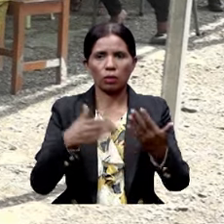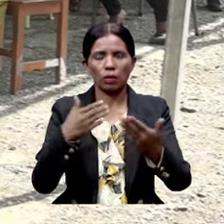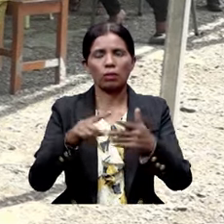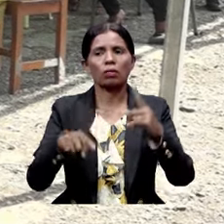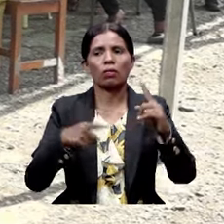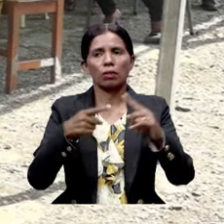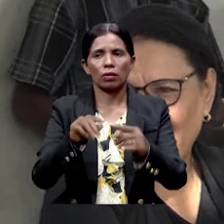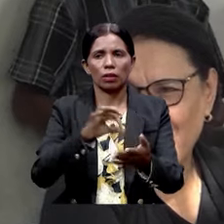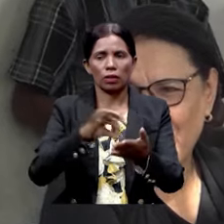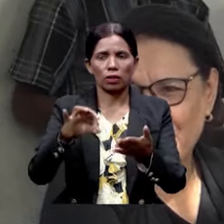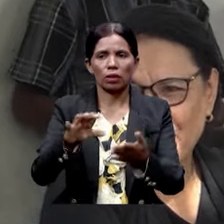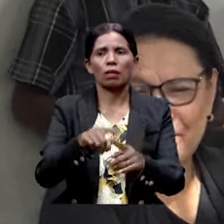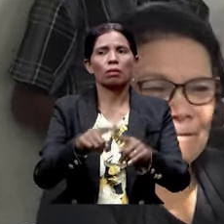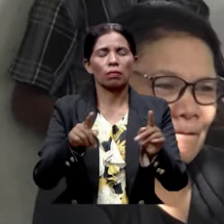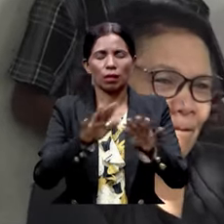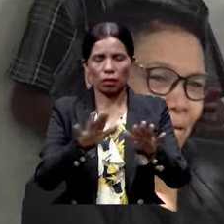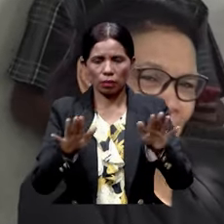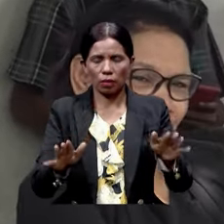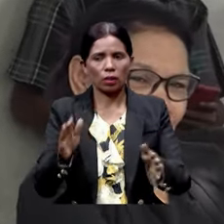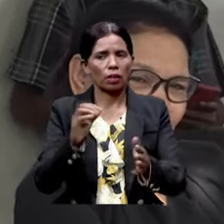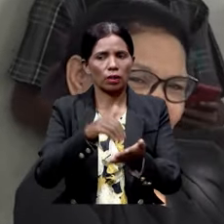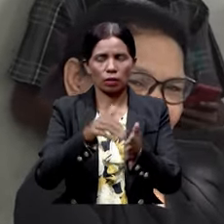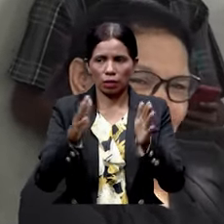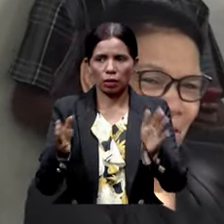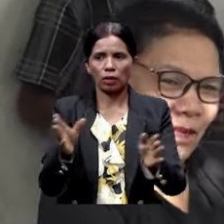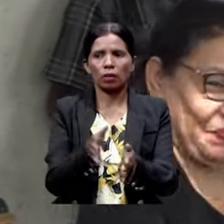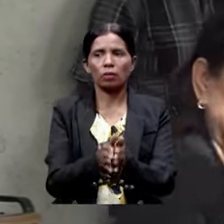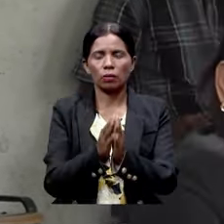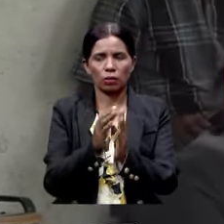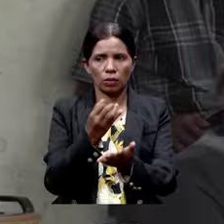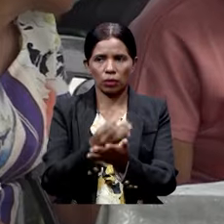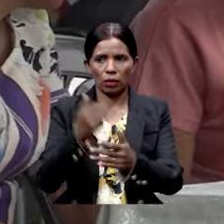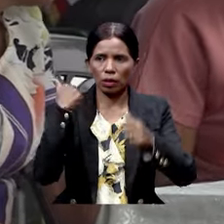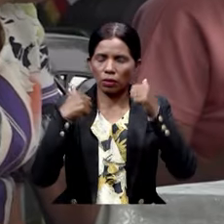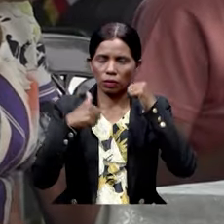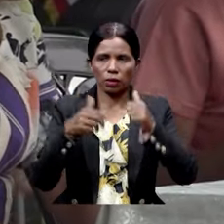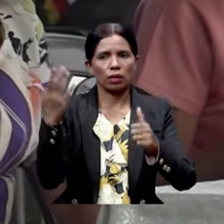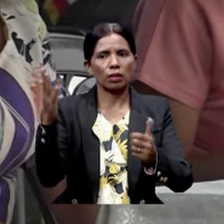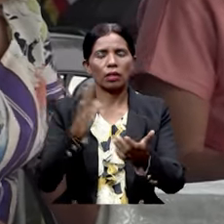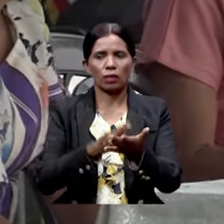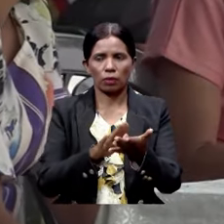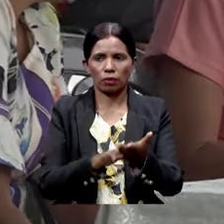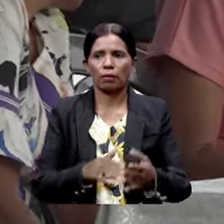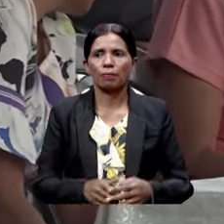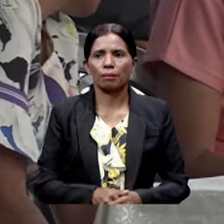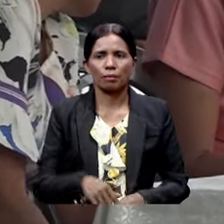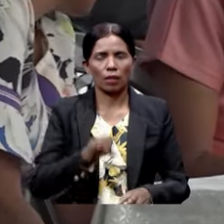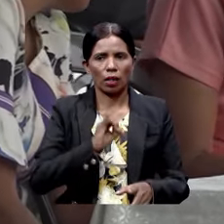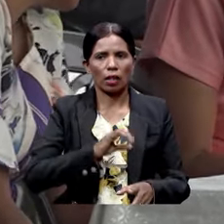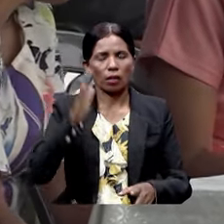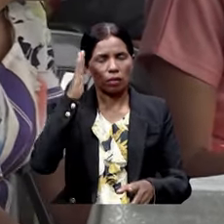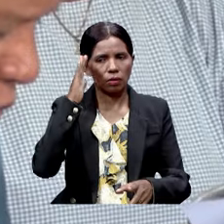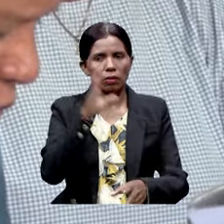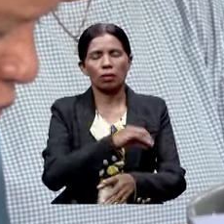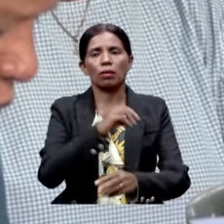halo registração, mas bela bando estudante Sira atuhala contribuição ba atividade escola. Hau hanoi interpretação